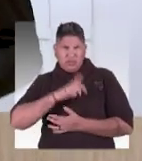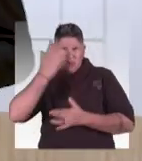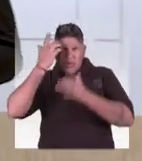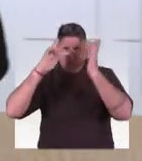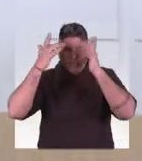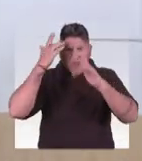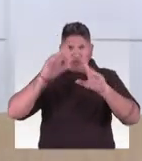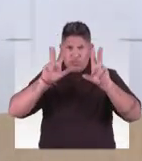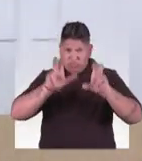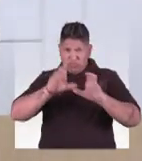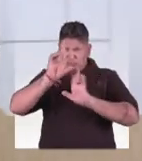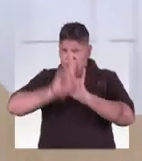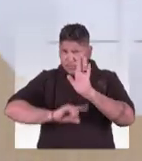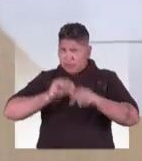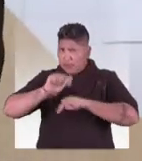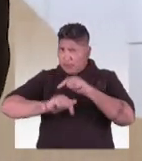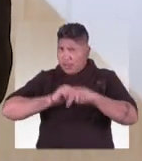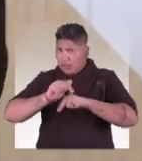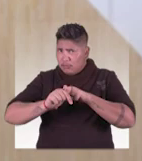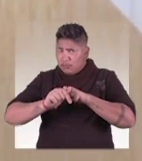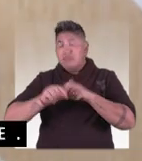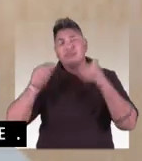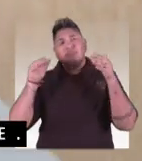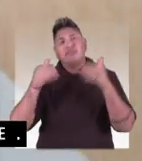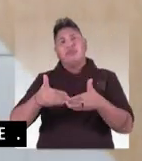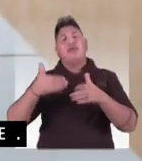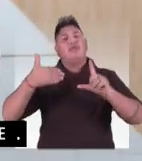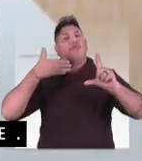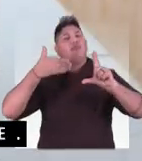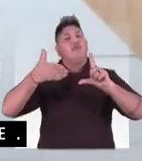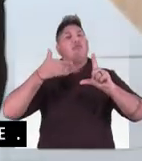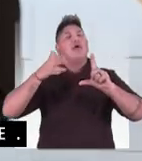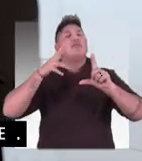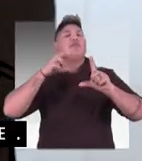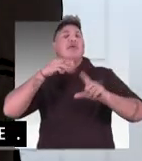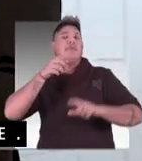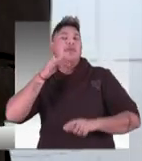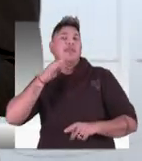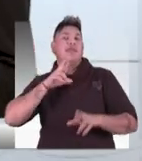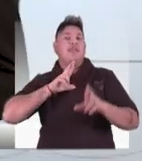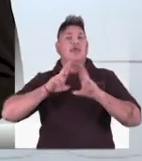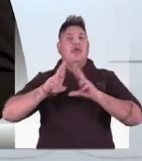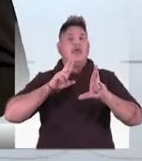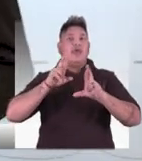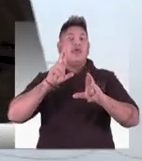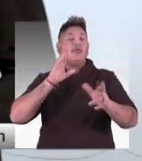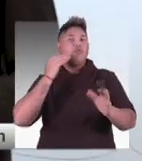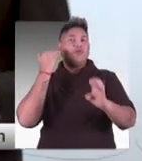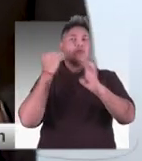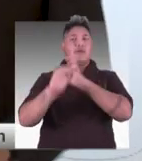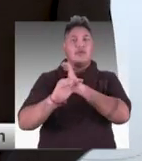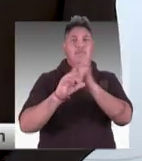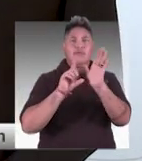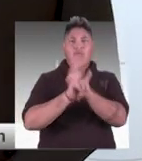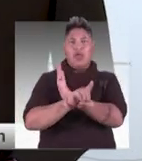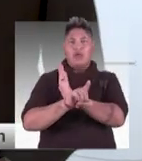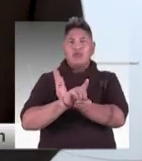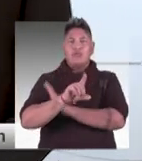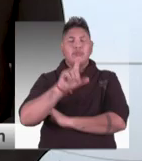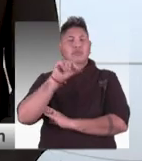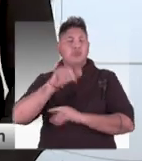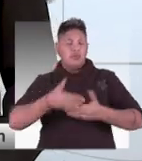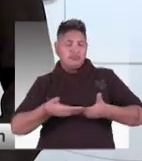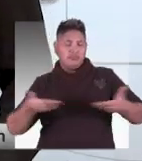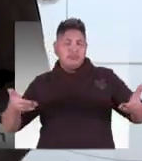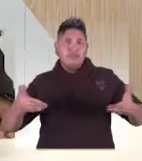você, tem alguma dúvida sobre direito do trabalho? Participe do quadro MPT na Rede. Envie sua dúvida para o endereço que aparece aí